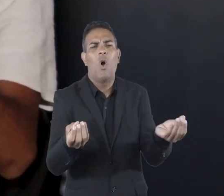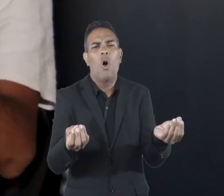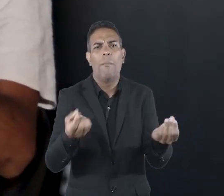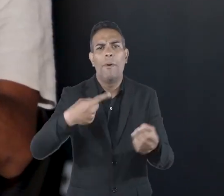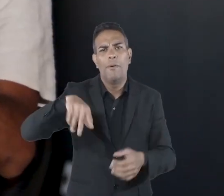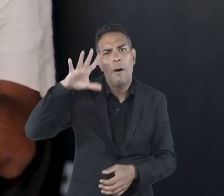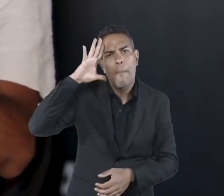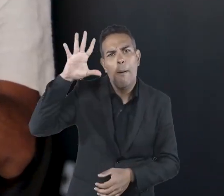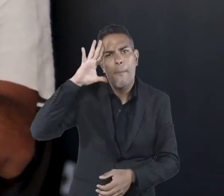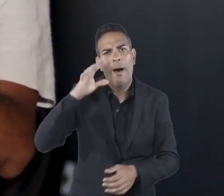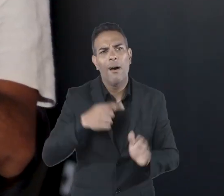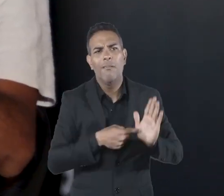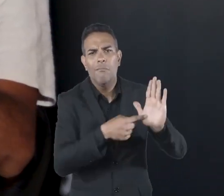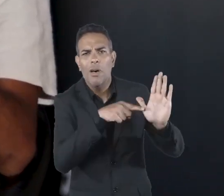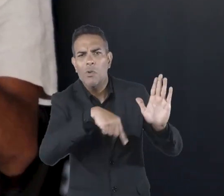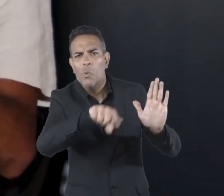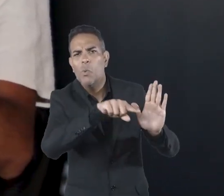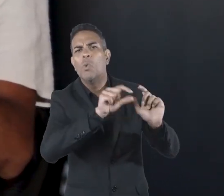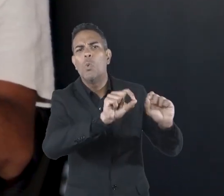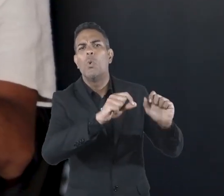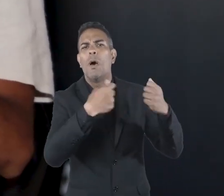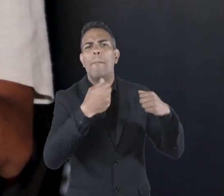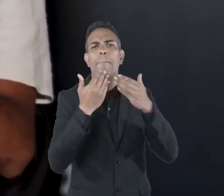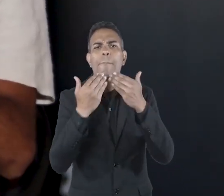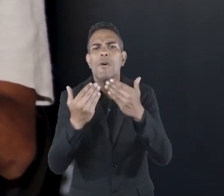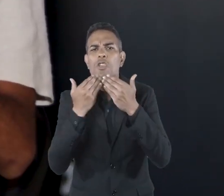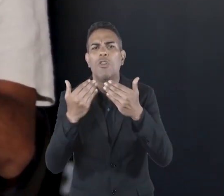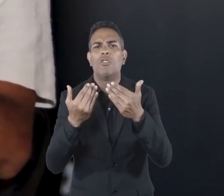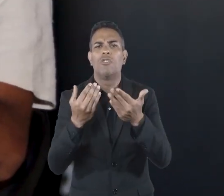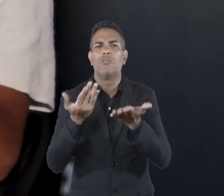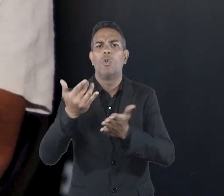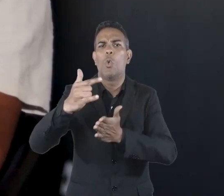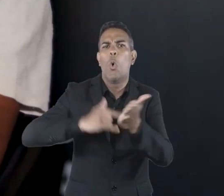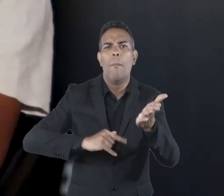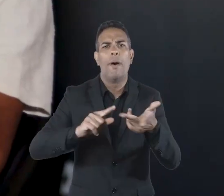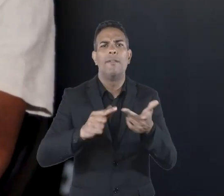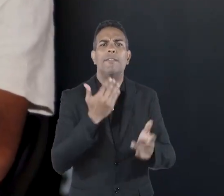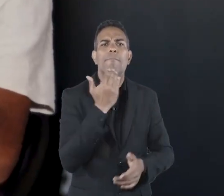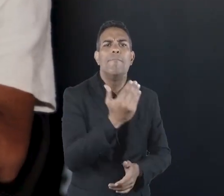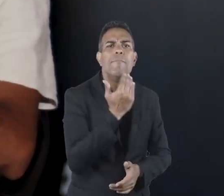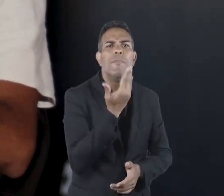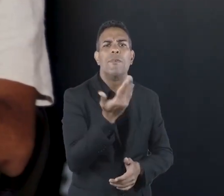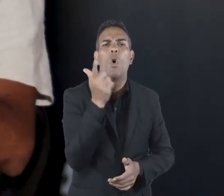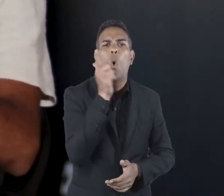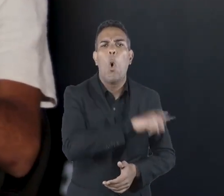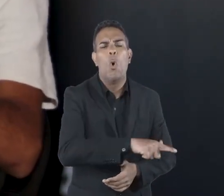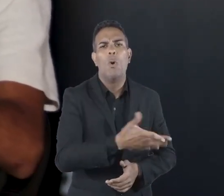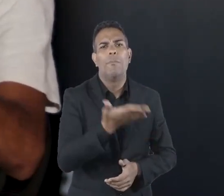passando, às vezes detalhes... então imagina você apontar para a pessoa onde é que ela tem que pedir tal